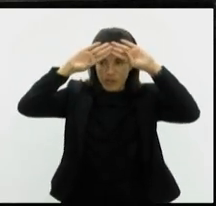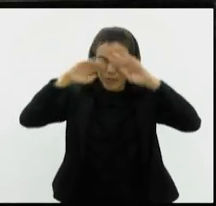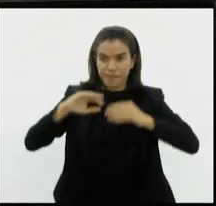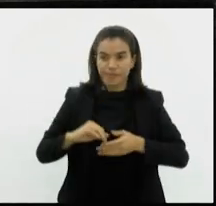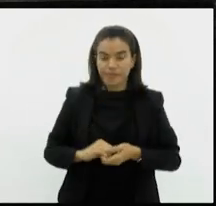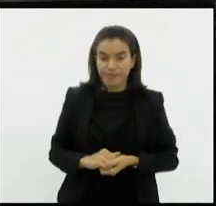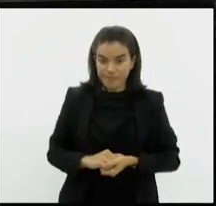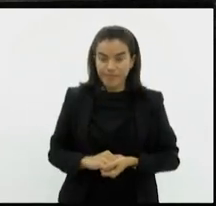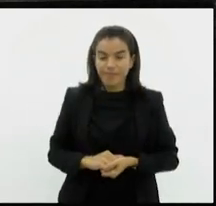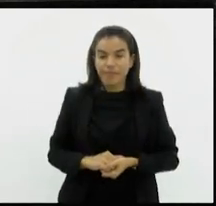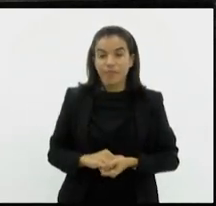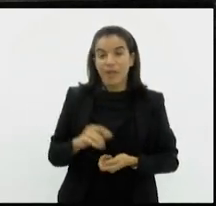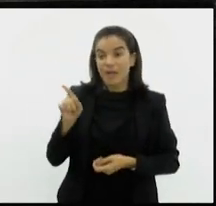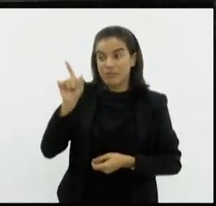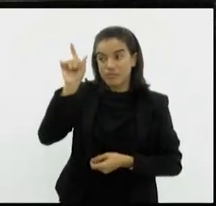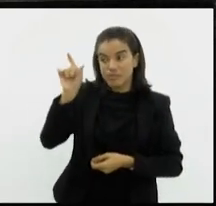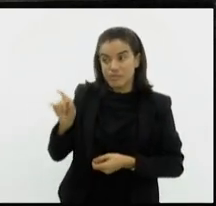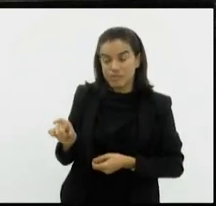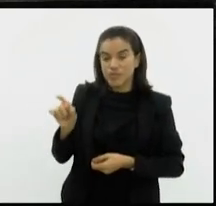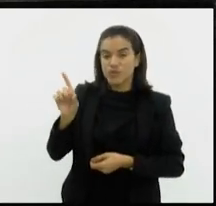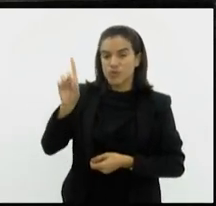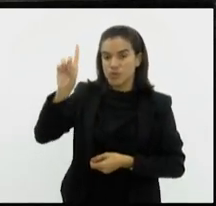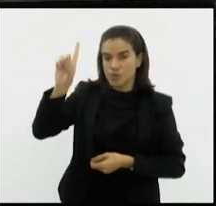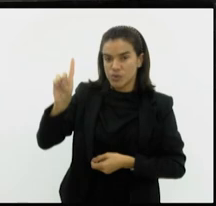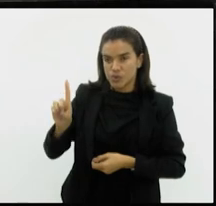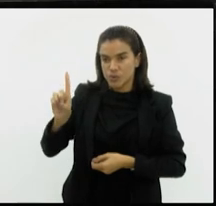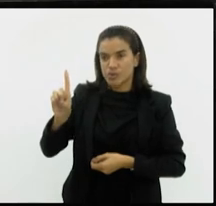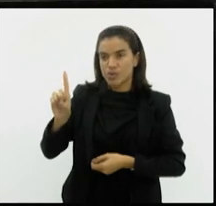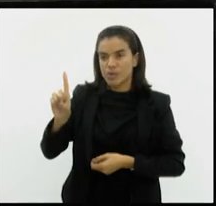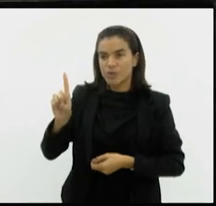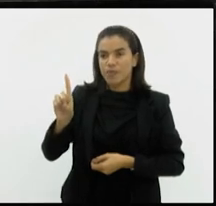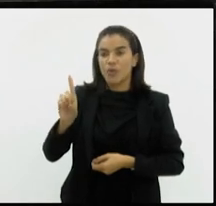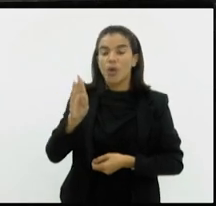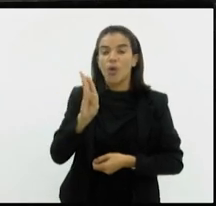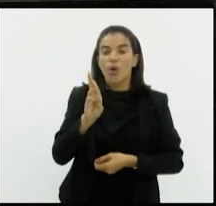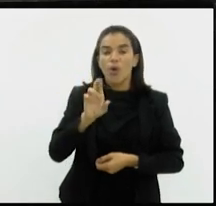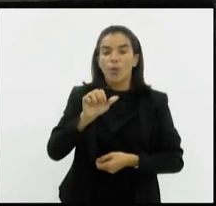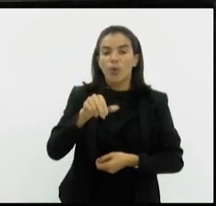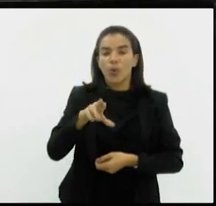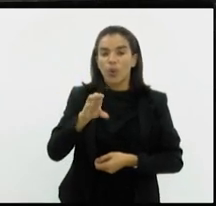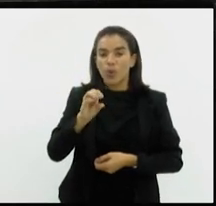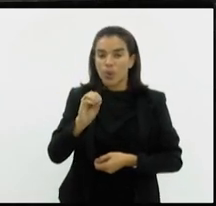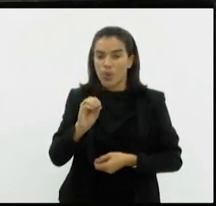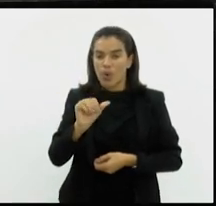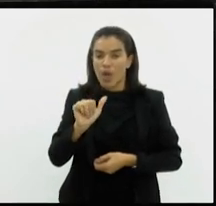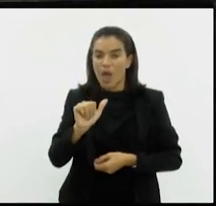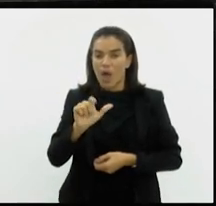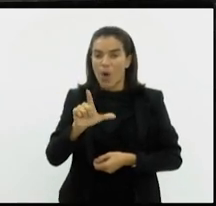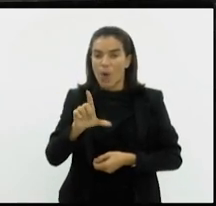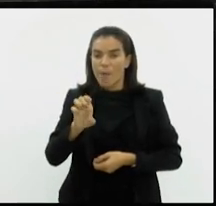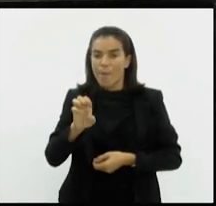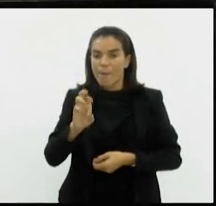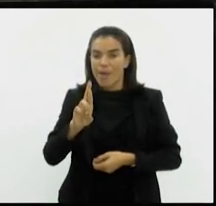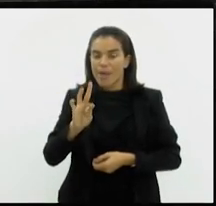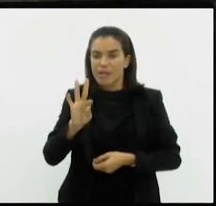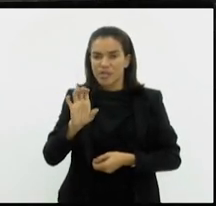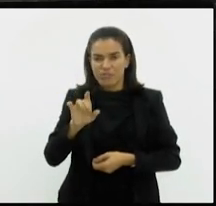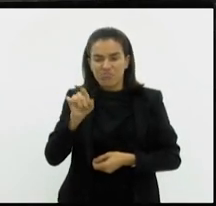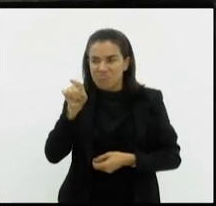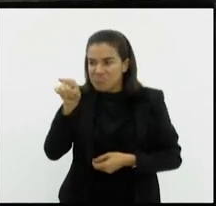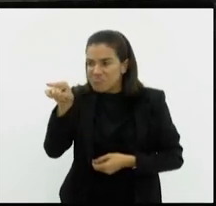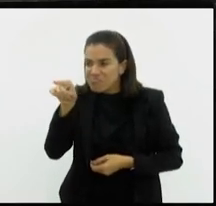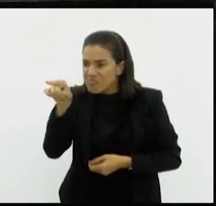ela o diretor Como é o nome do sujeito é Bruno Albert perguntou ela se ela